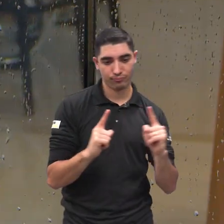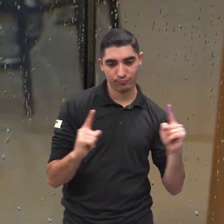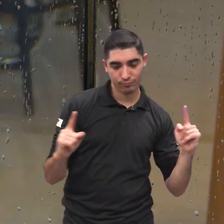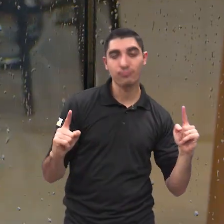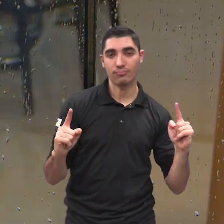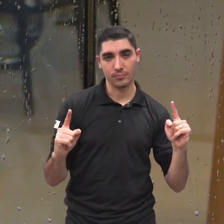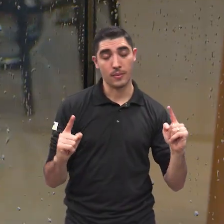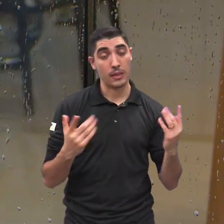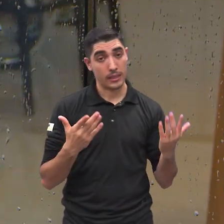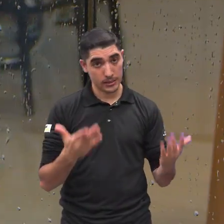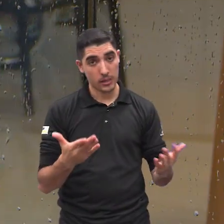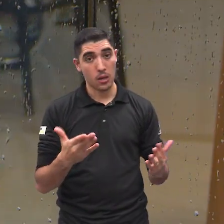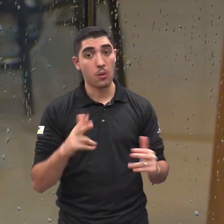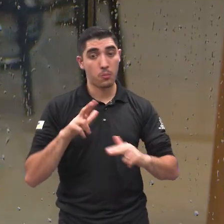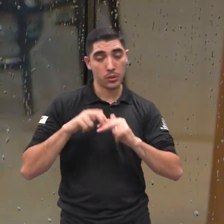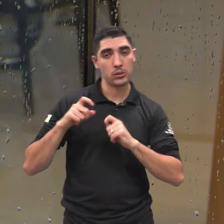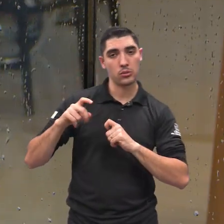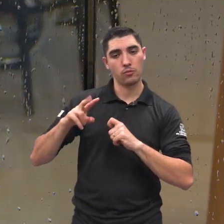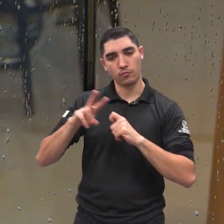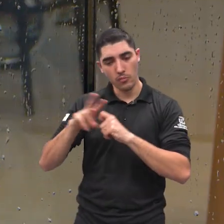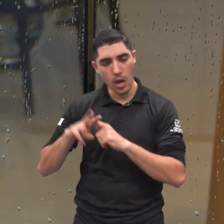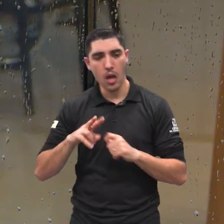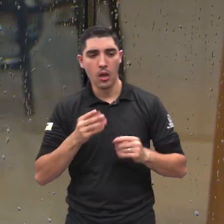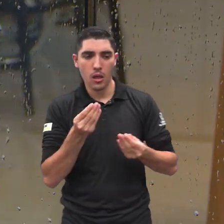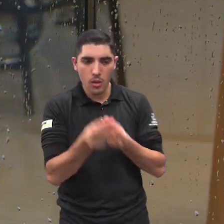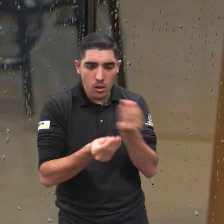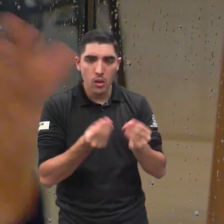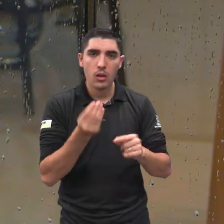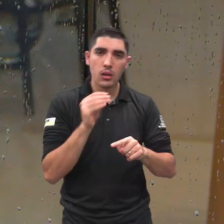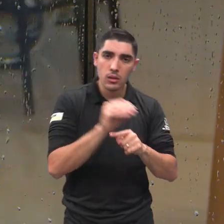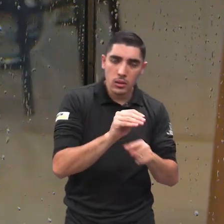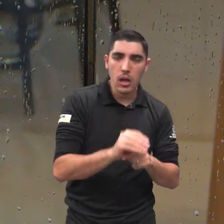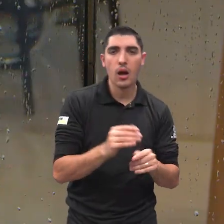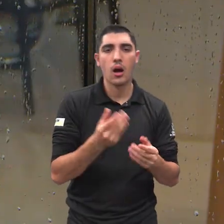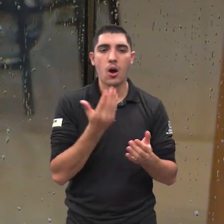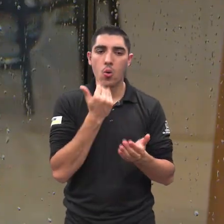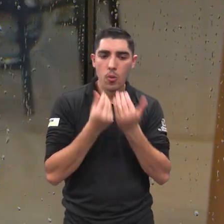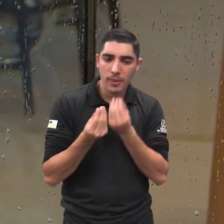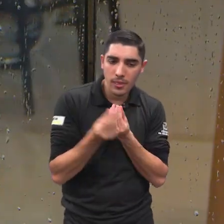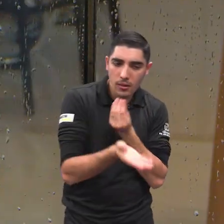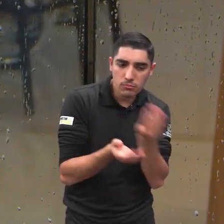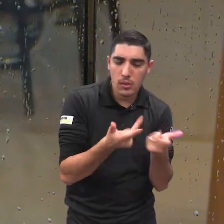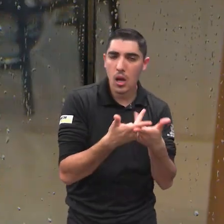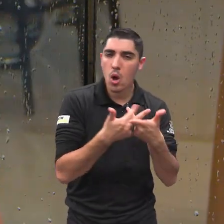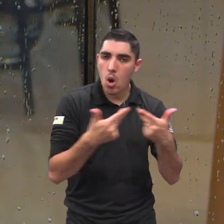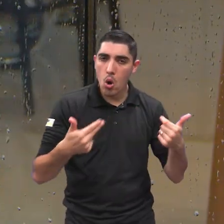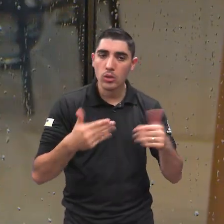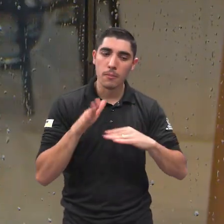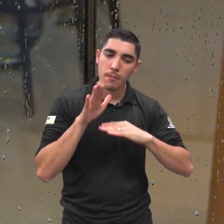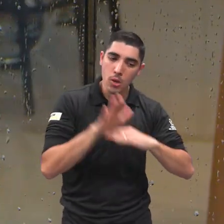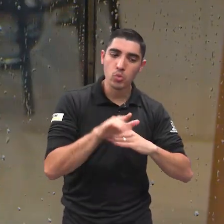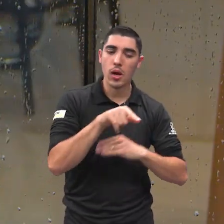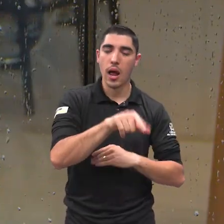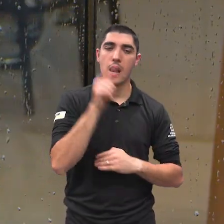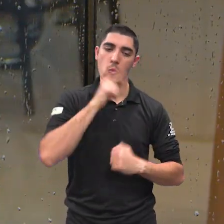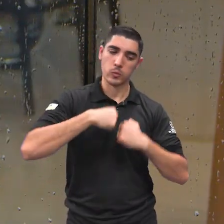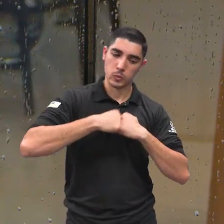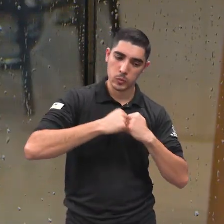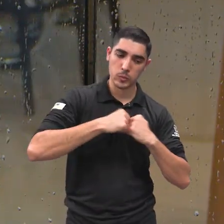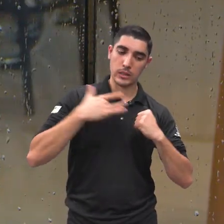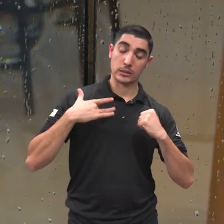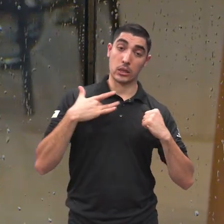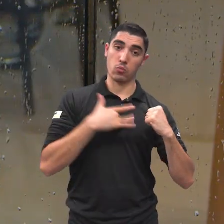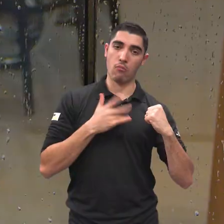alternativas médicas atuais, de, por exemplo, a suplementação de colágeno, a suplementação de outros fatores que ajudam a manter